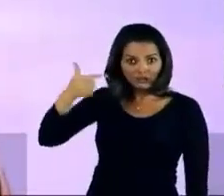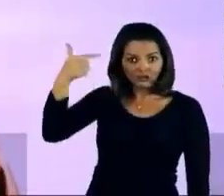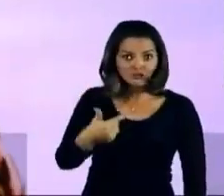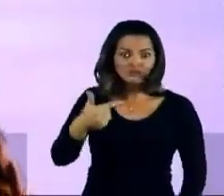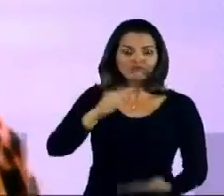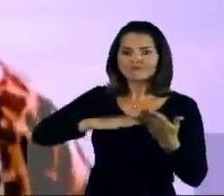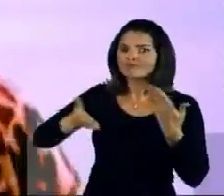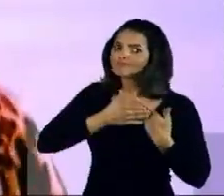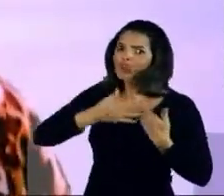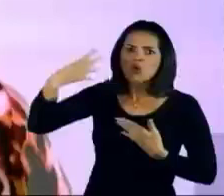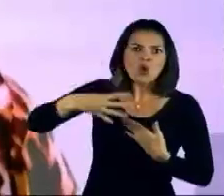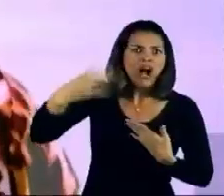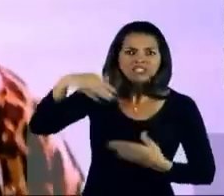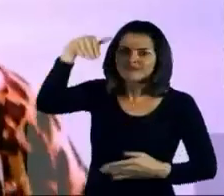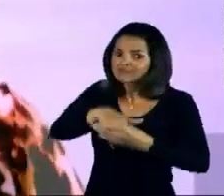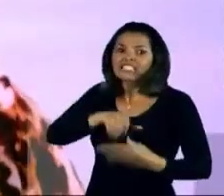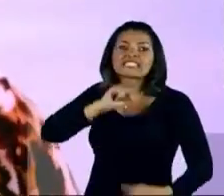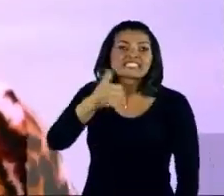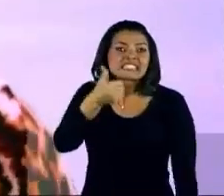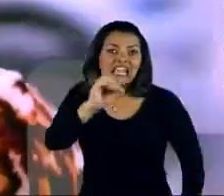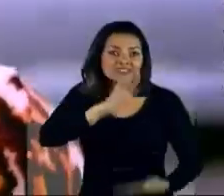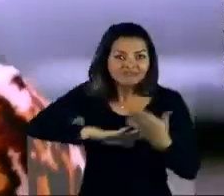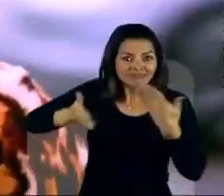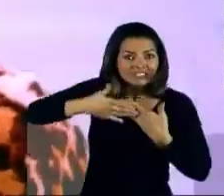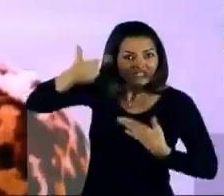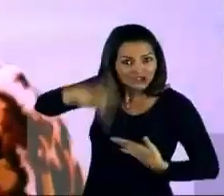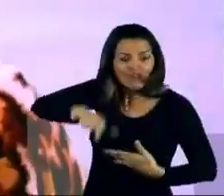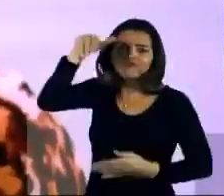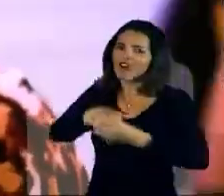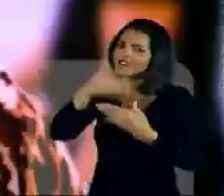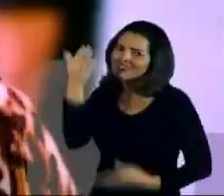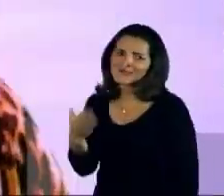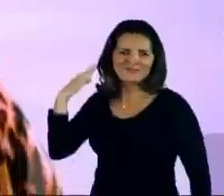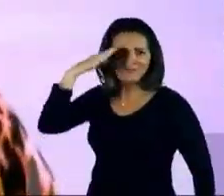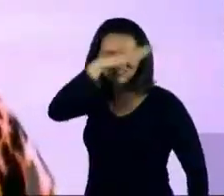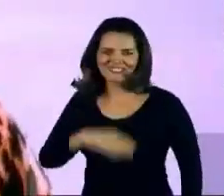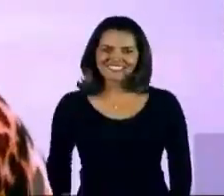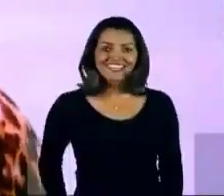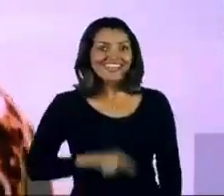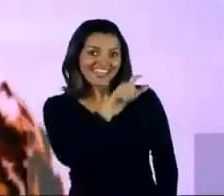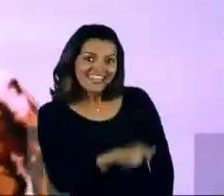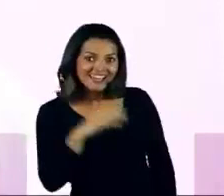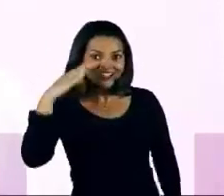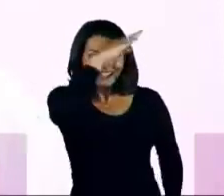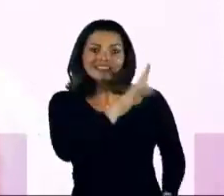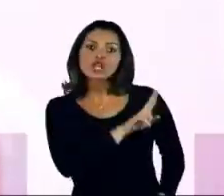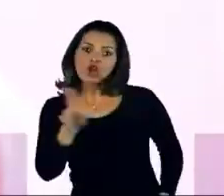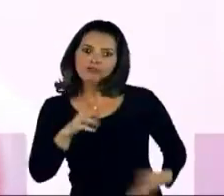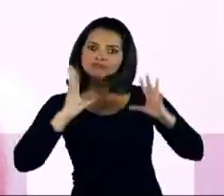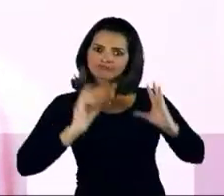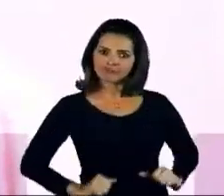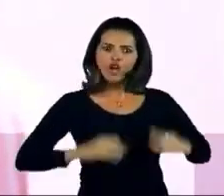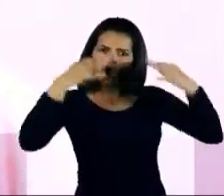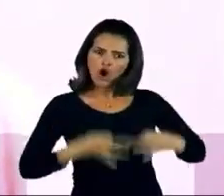turno, no segundo turno e no terceiro e no quarto turno. Se tiver o décimo turno, eu voto para você, Bolsonaro. O Bolsonaro é um cara